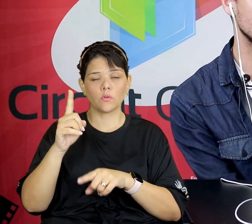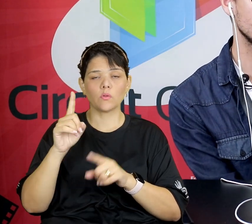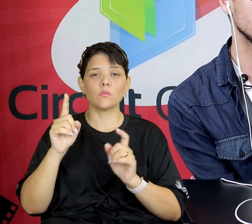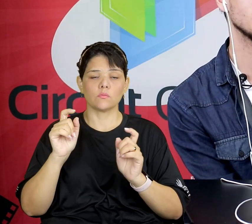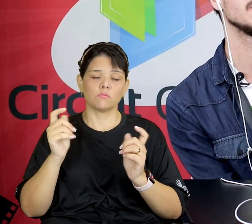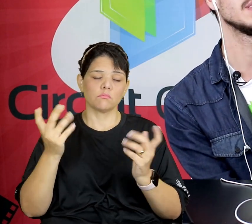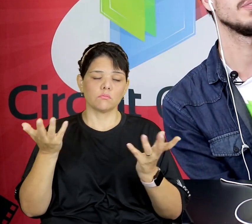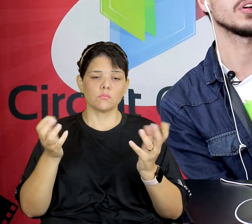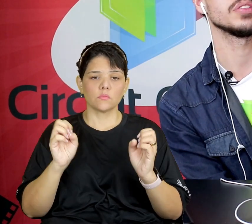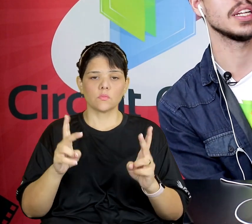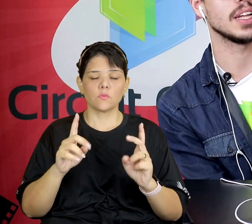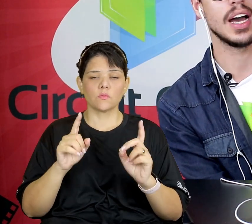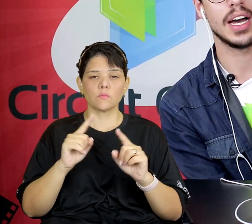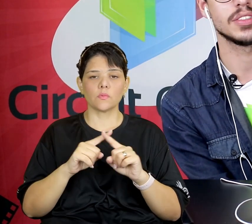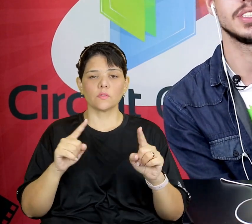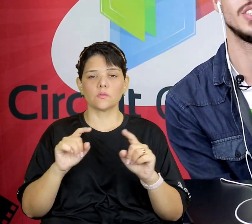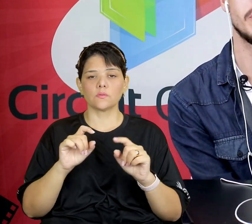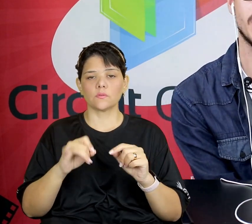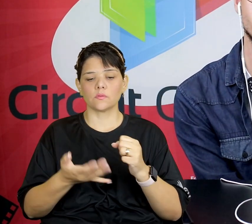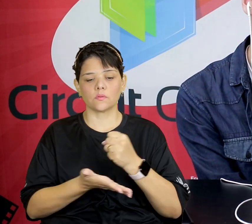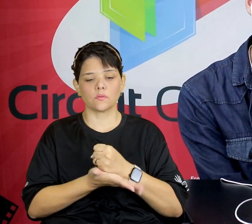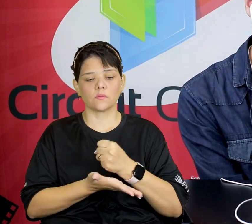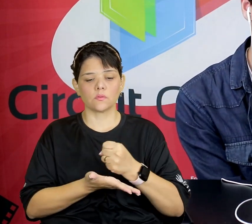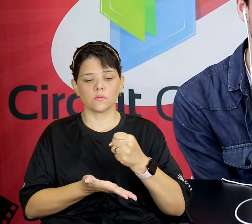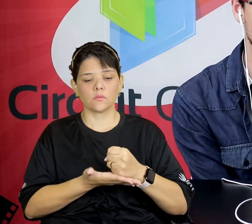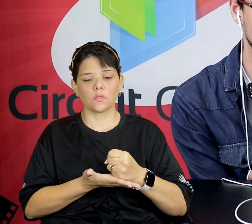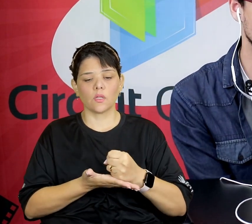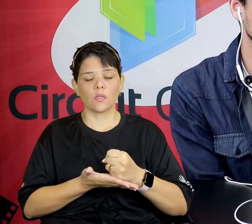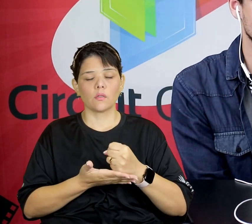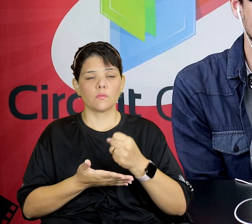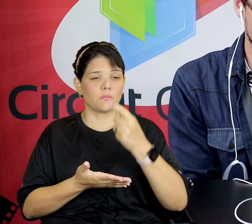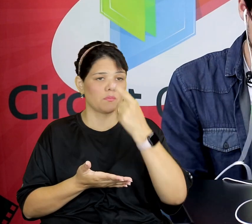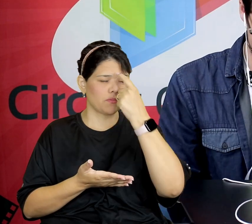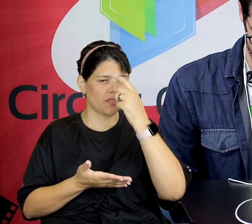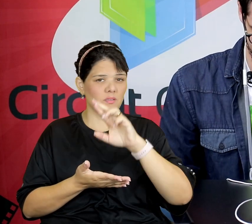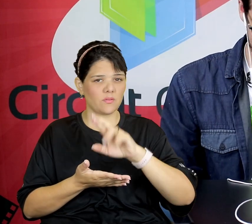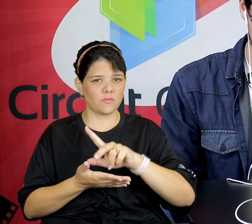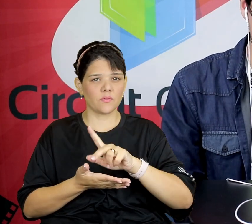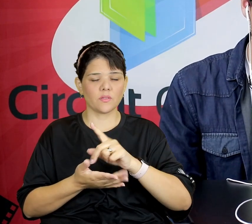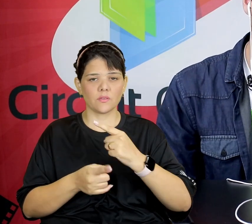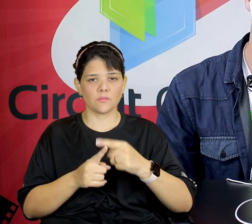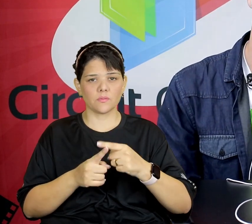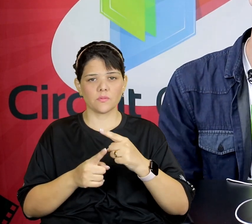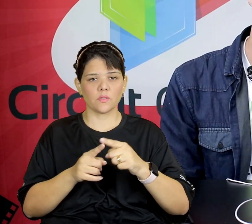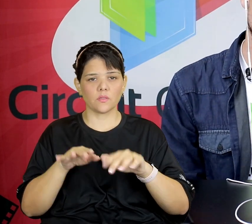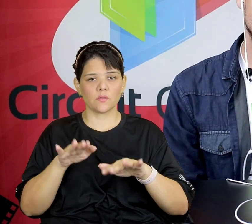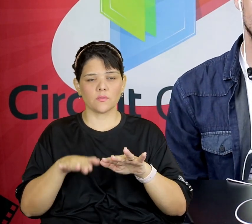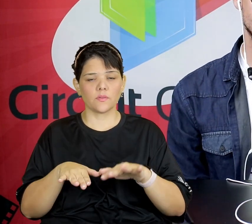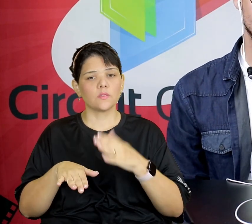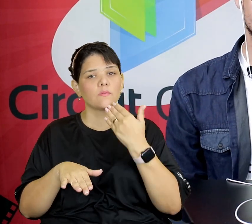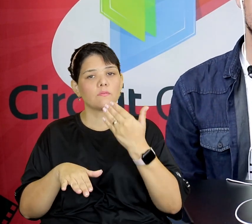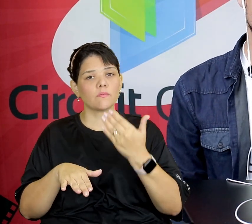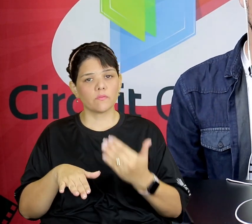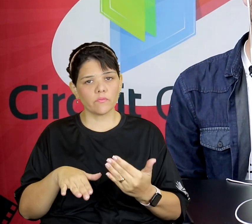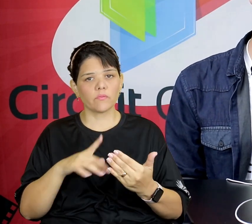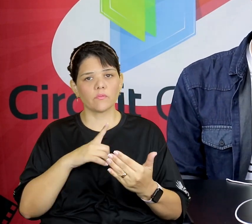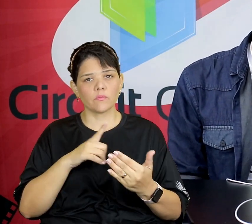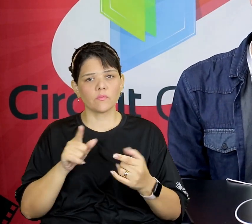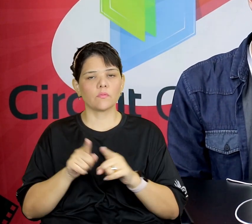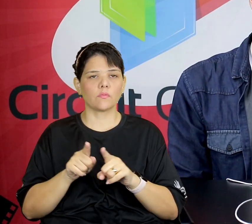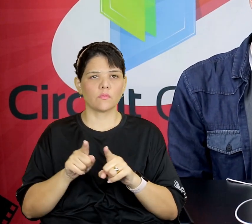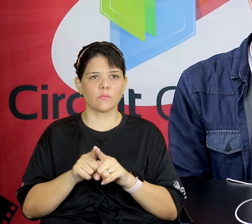melhor. Mas se você foi contratado, se te chamaram de última hora, se você está fazendo um favor, sempre acontece, você pode acontecer meio